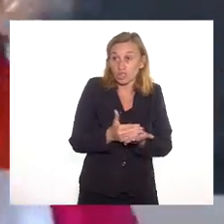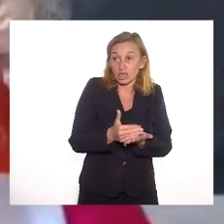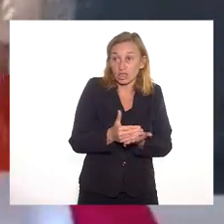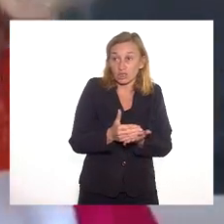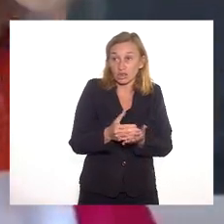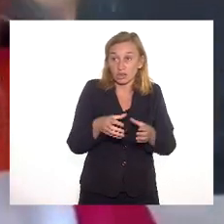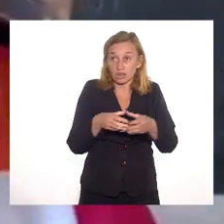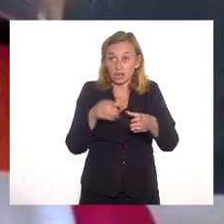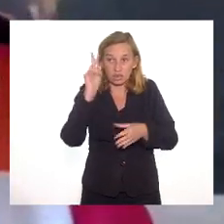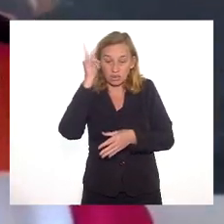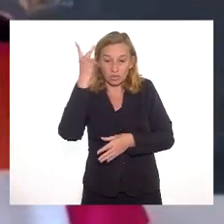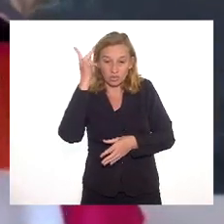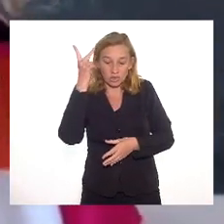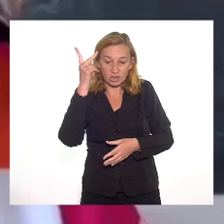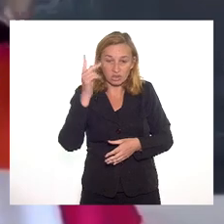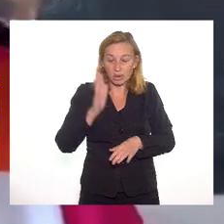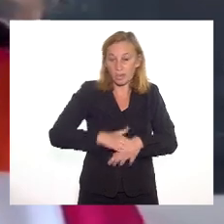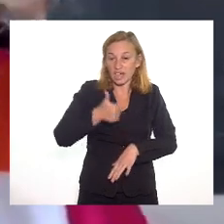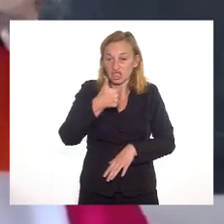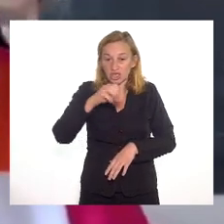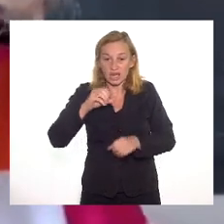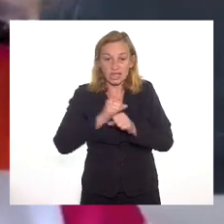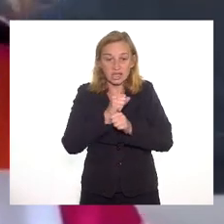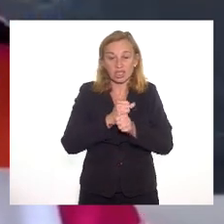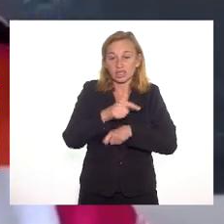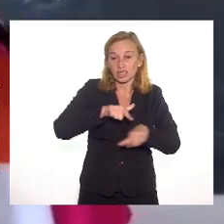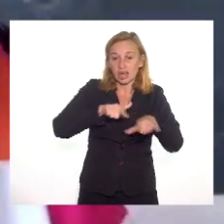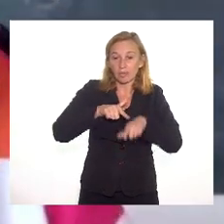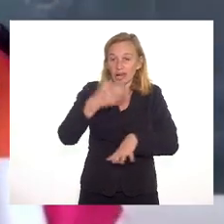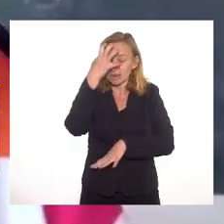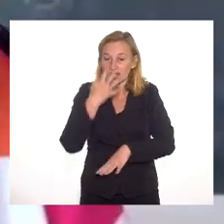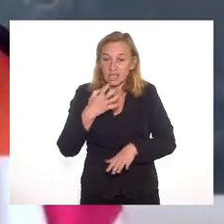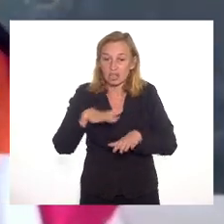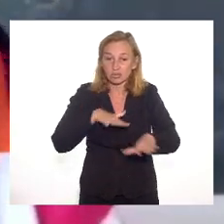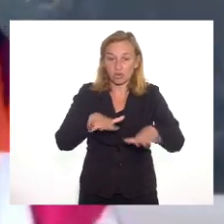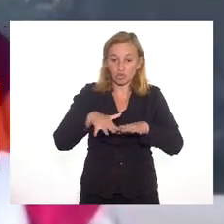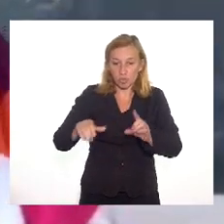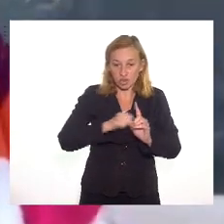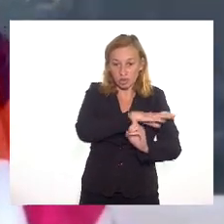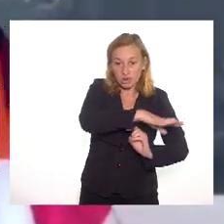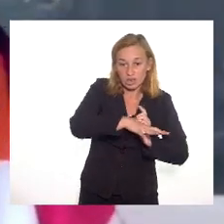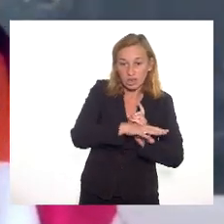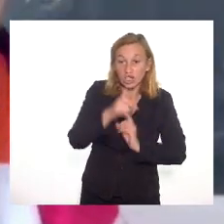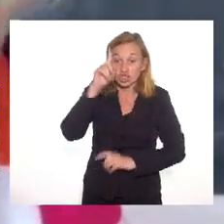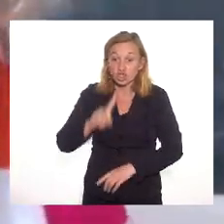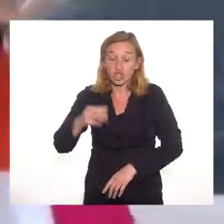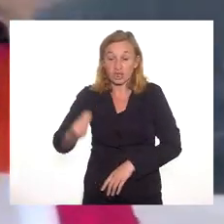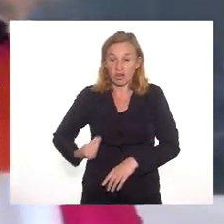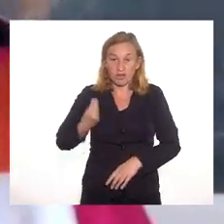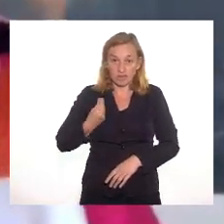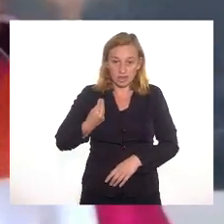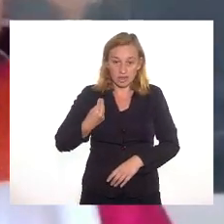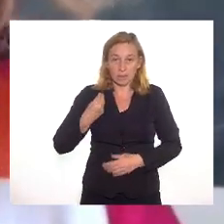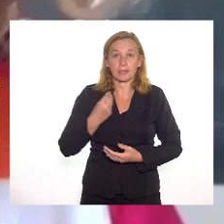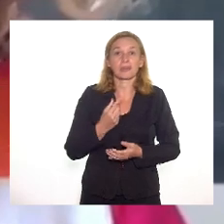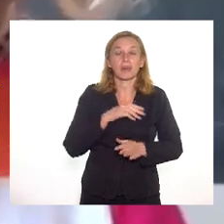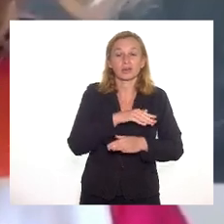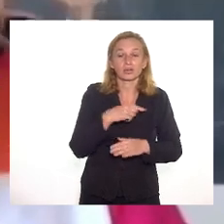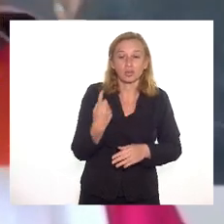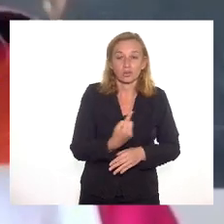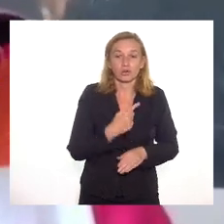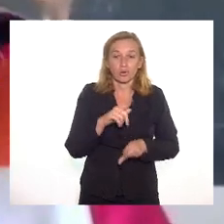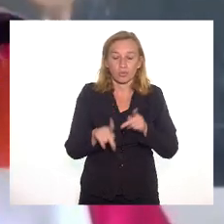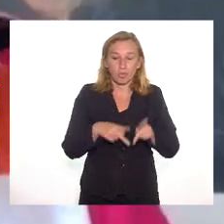que tem mais de 10 anos de trabalho sério com os movimentos sociais em defesa do direito à vida da nossa